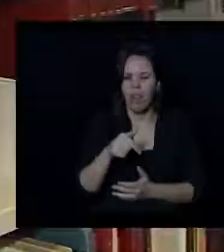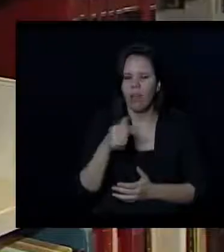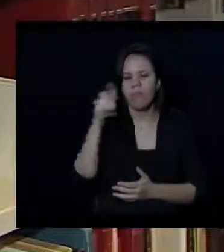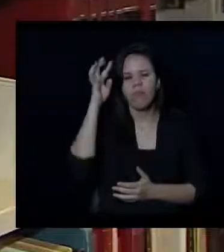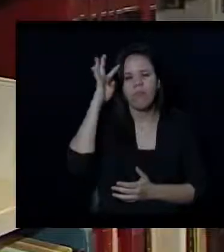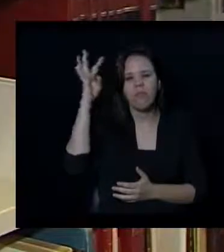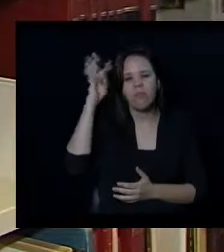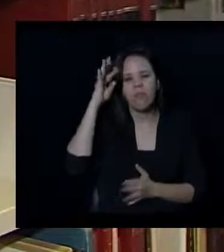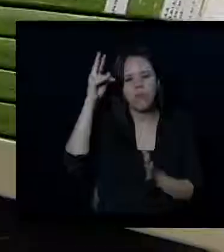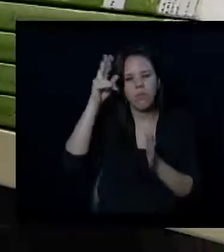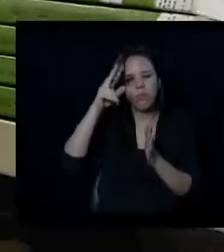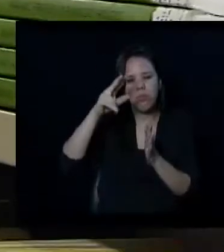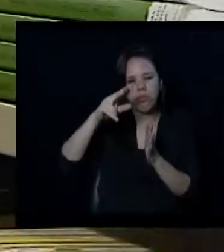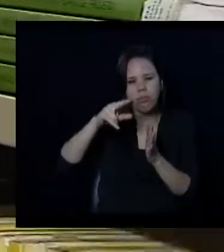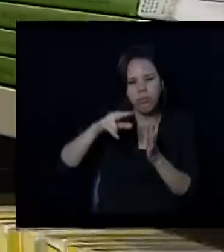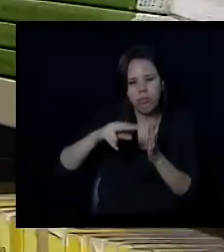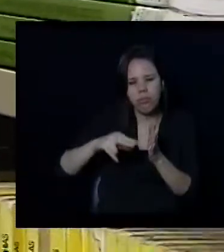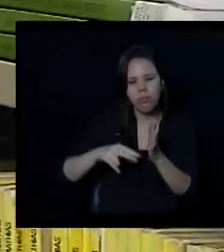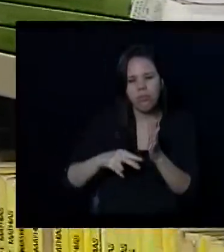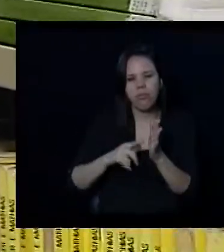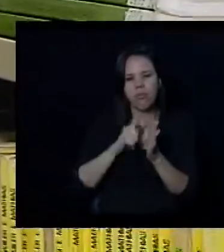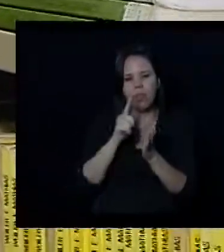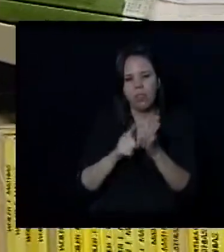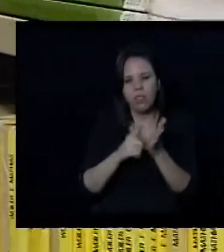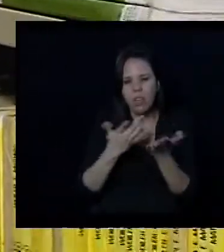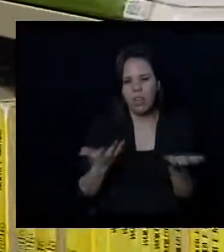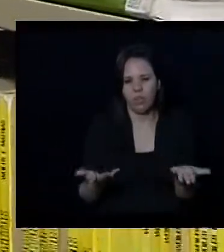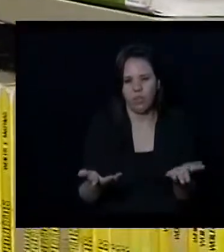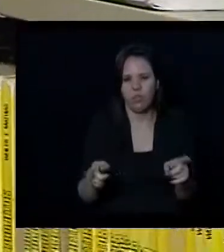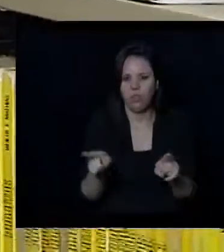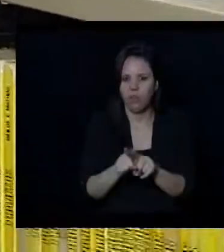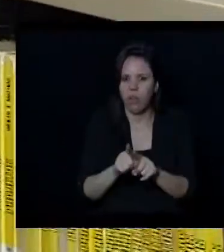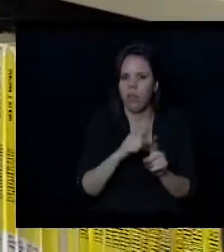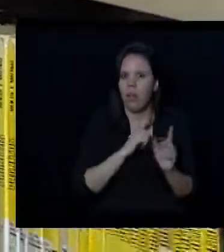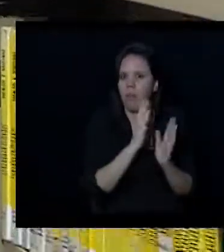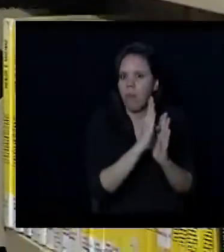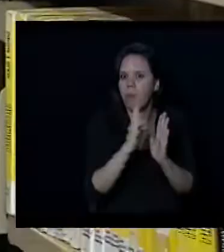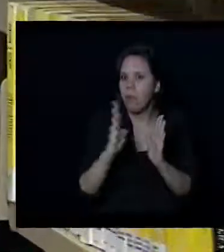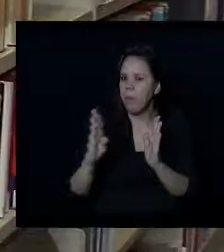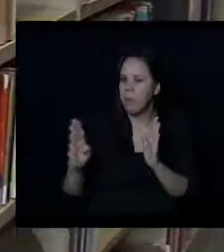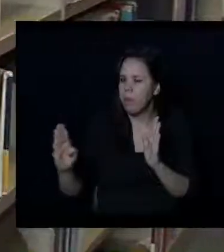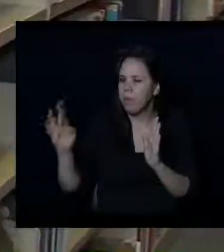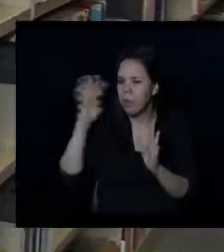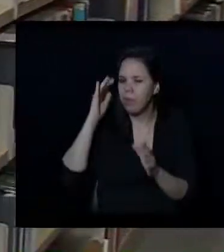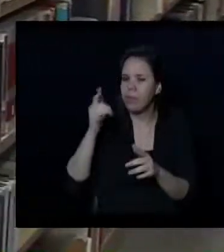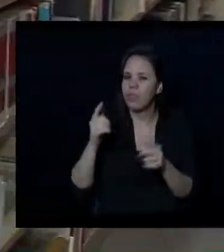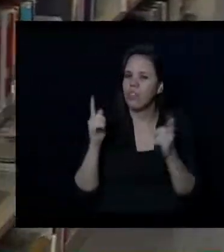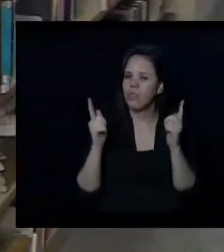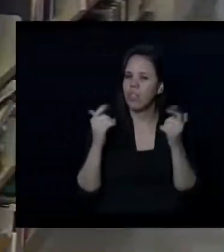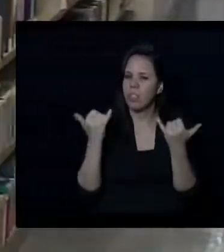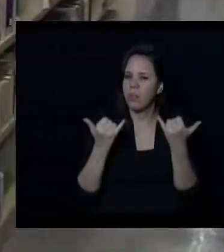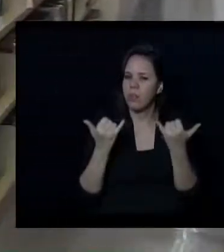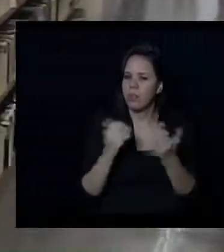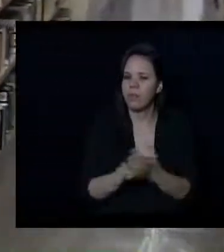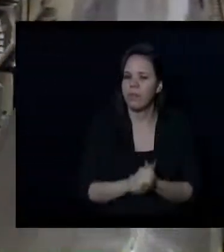pela literatura. Nas estantes está o passaporte para a diversão.